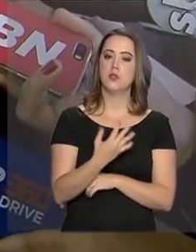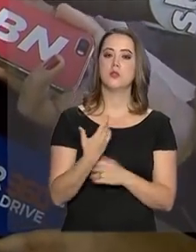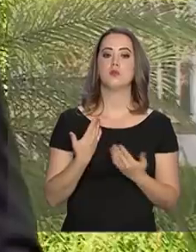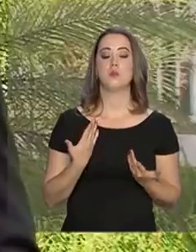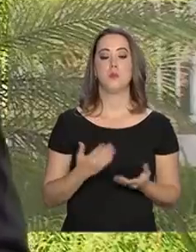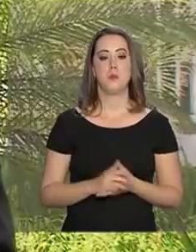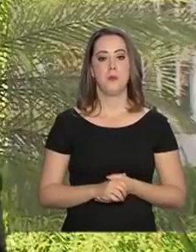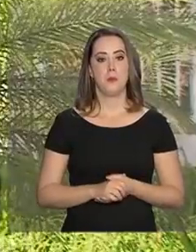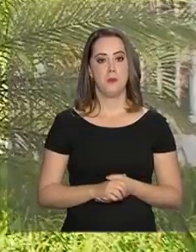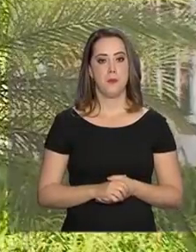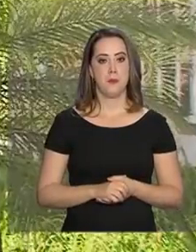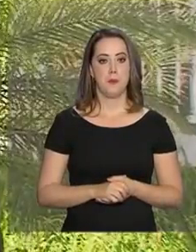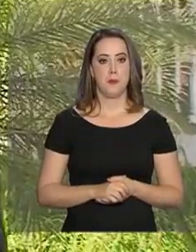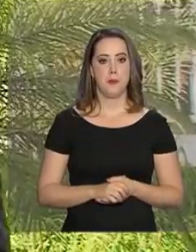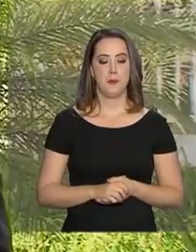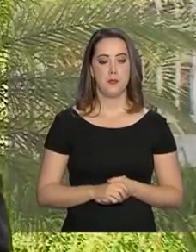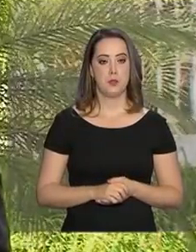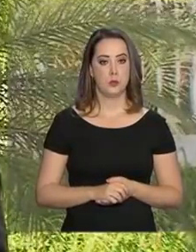razoável.